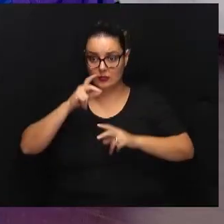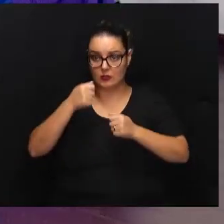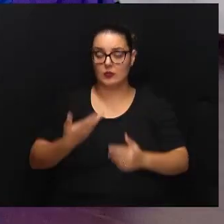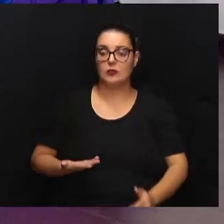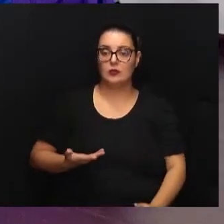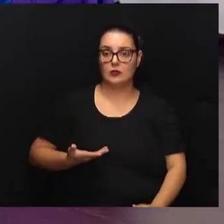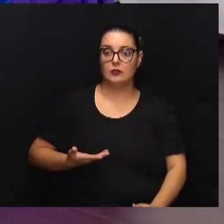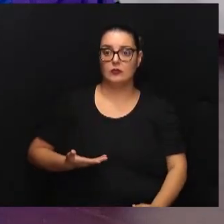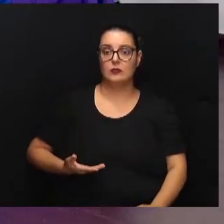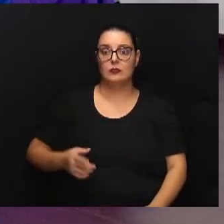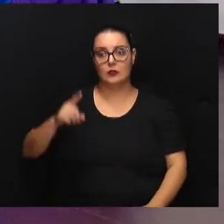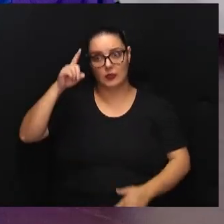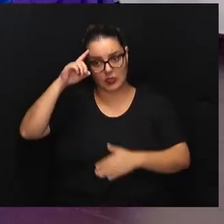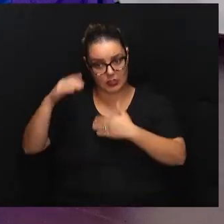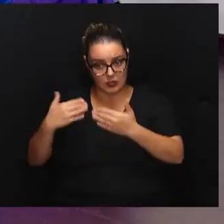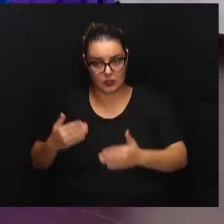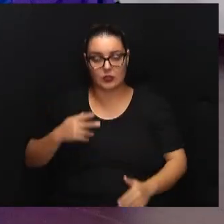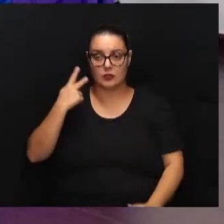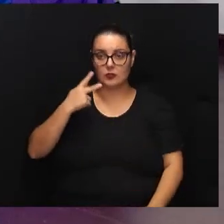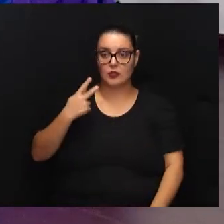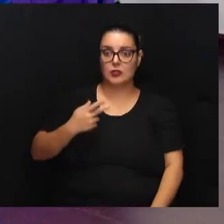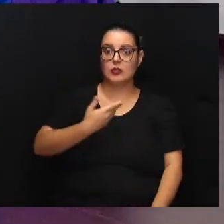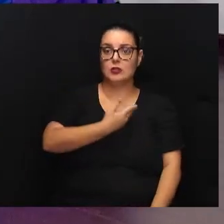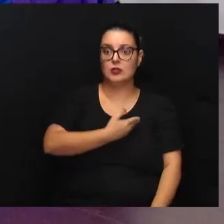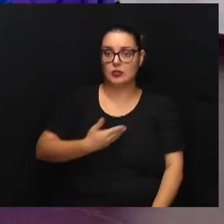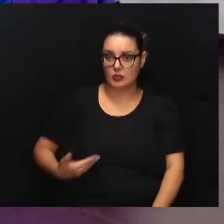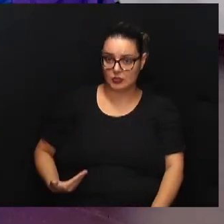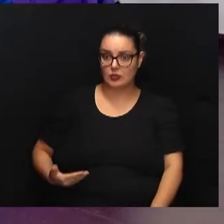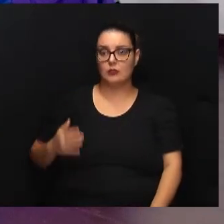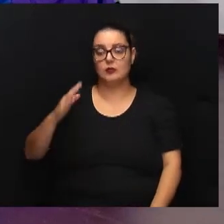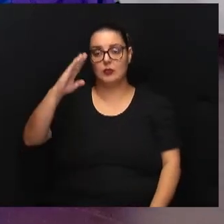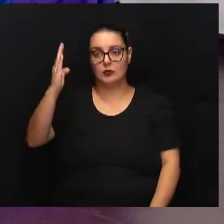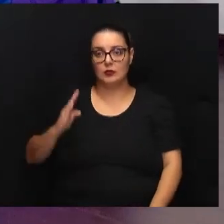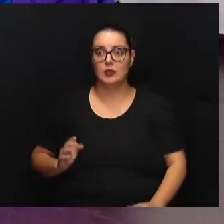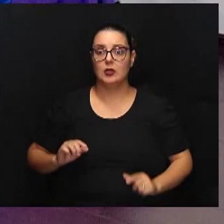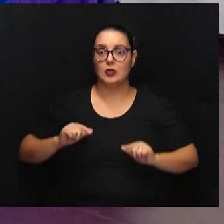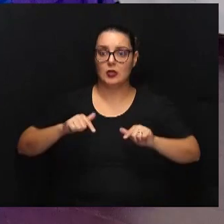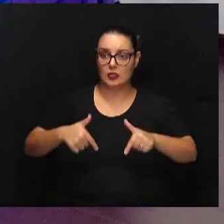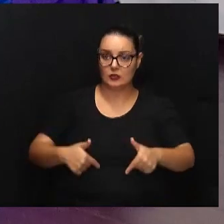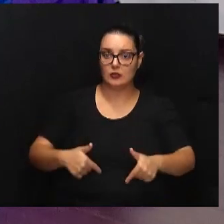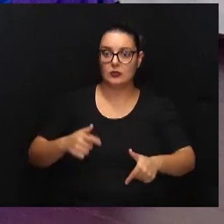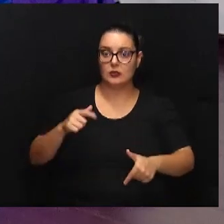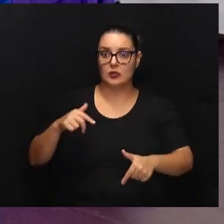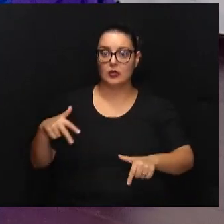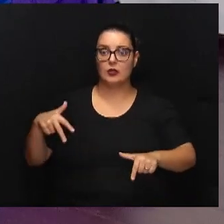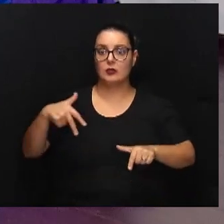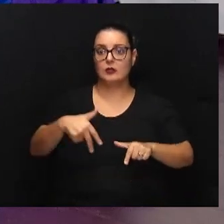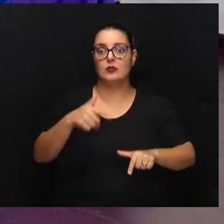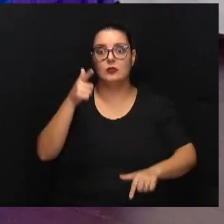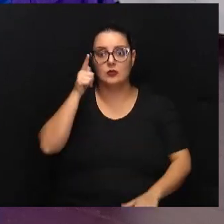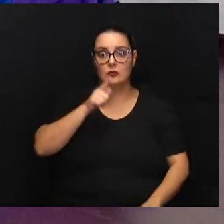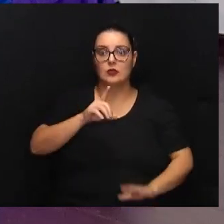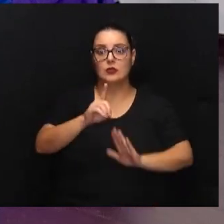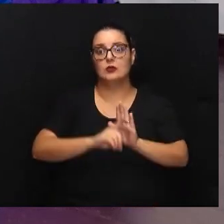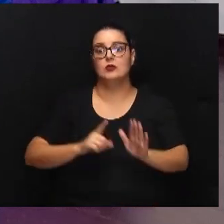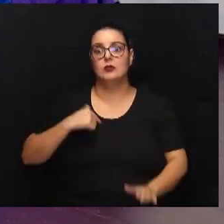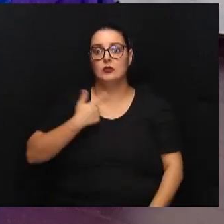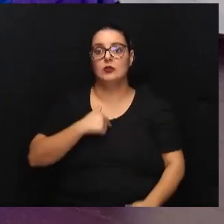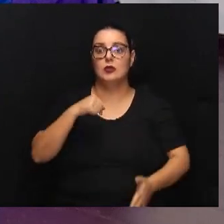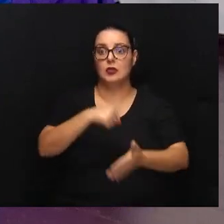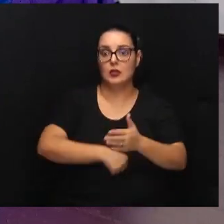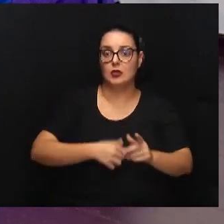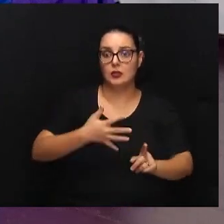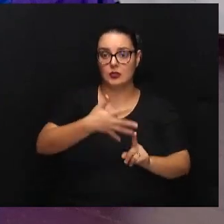mostra que a luta é o espaço que a gente consegue os nossos direitos. A luta LGBT é o que vem fazendo o fascismo